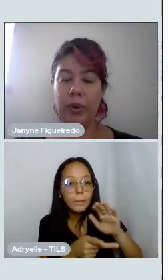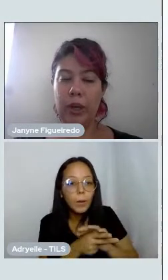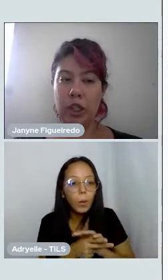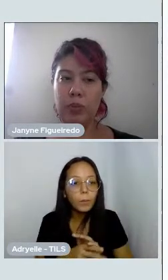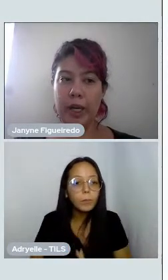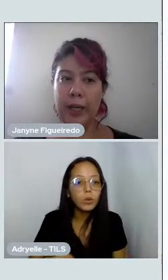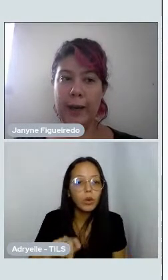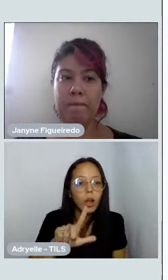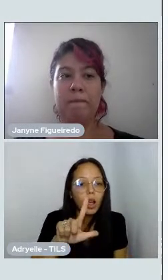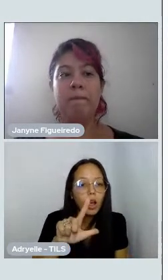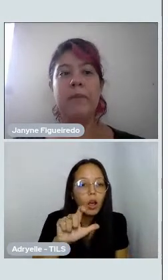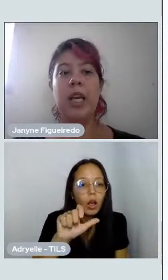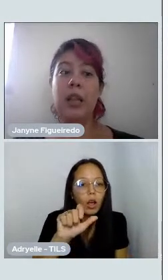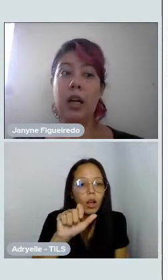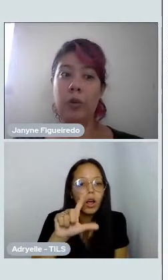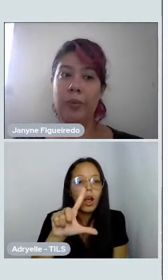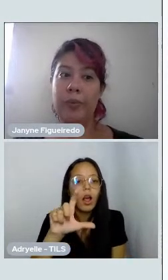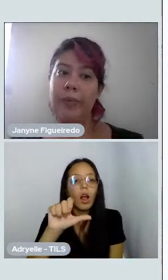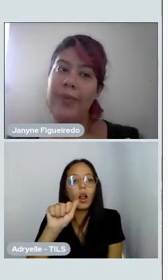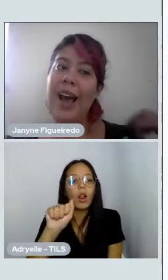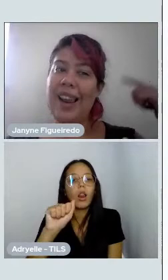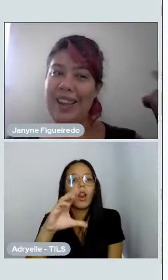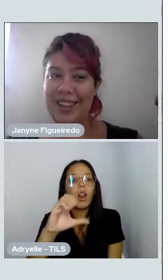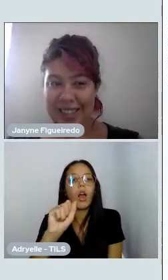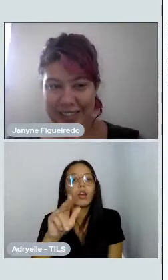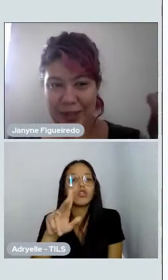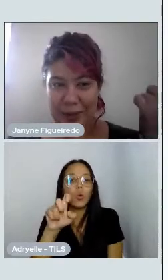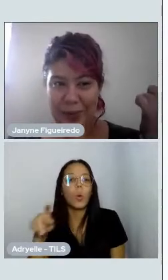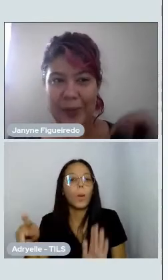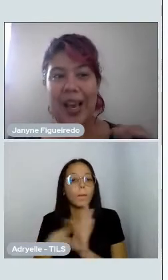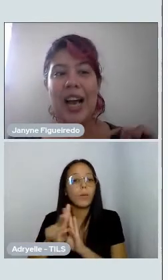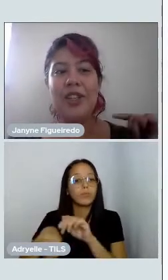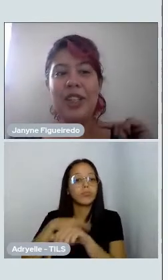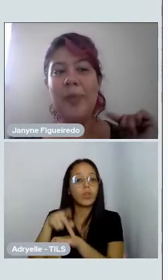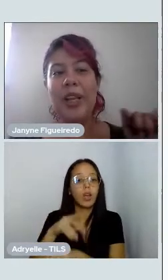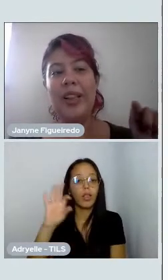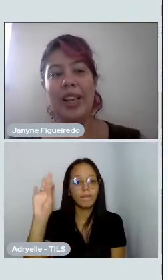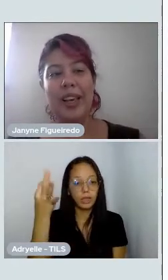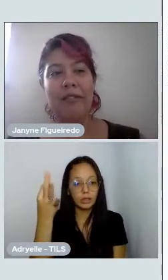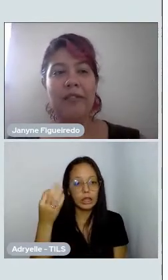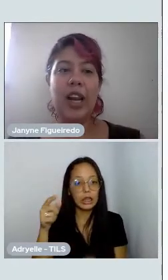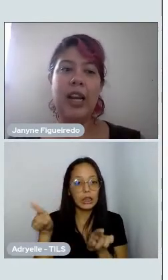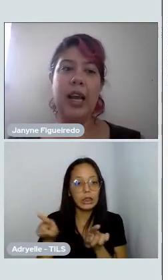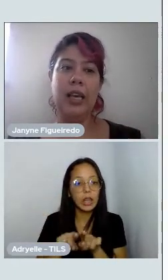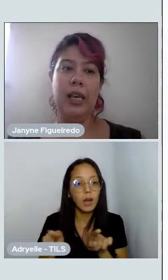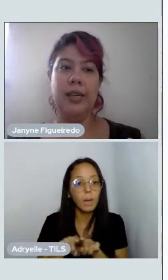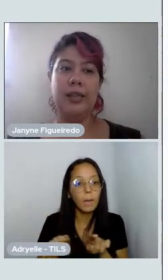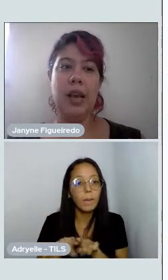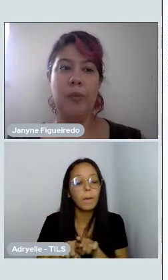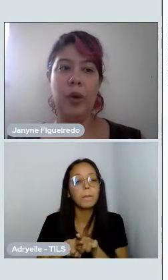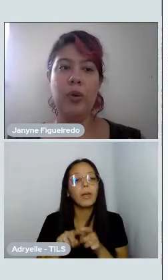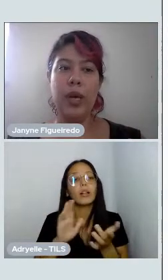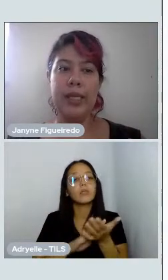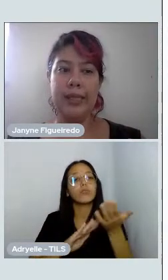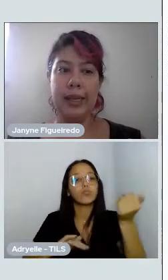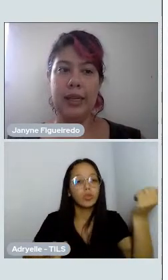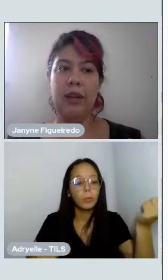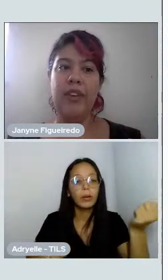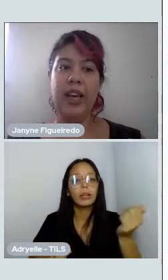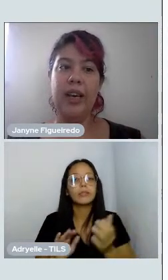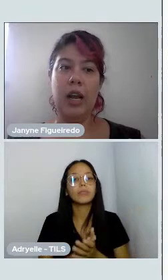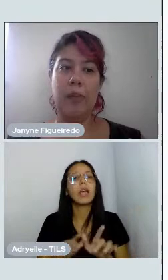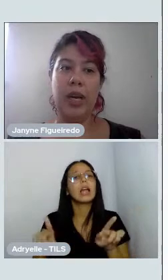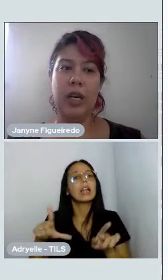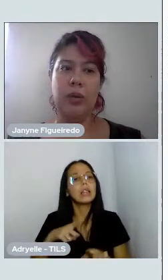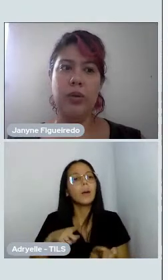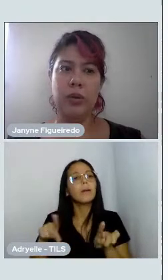na Espanha. Então, além disso, a gente também tem Vila Naquis, que é muito conhecida,